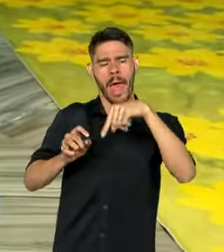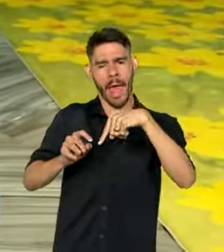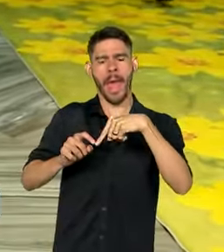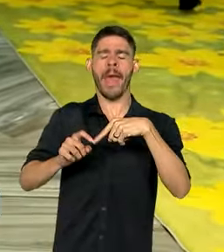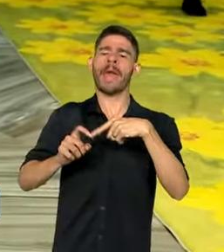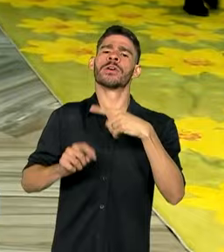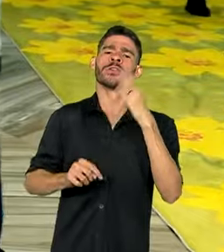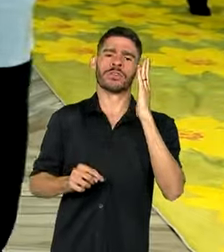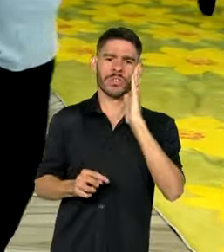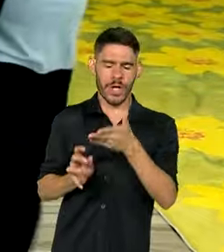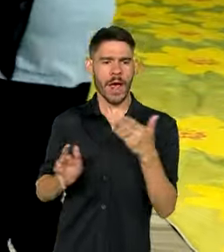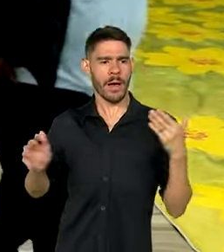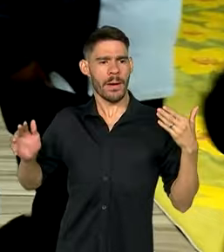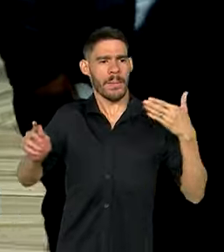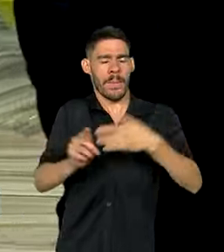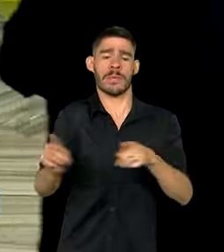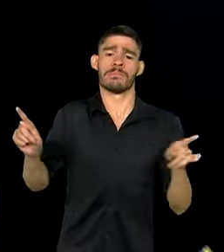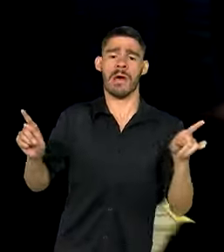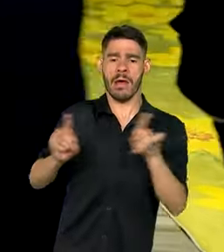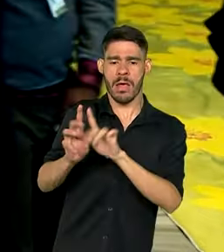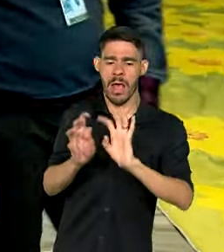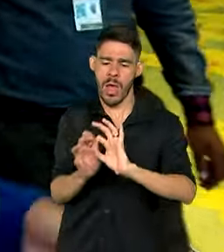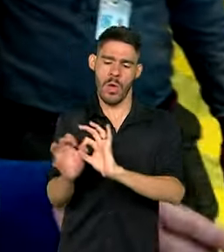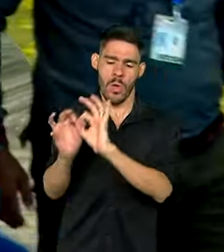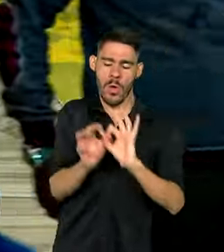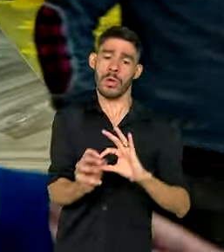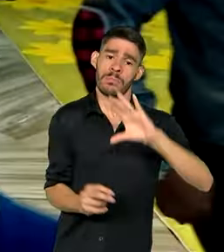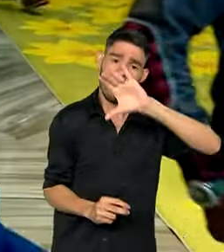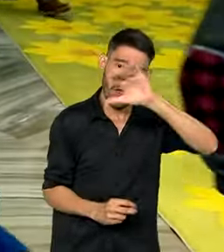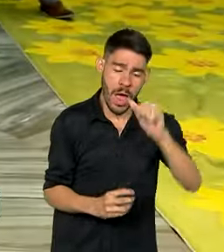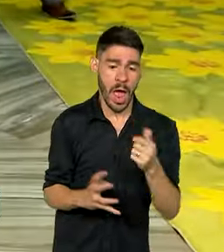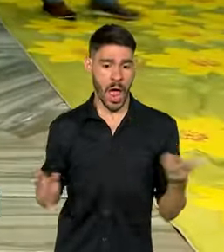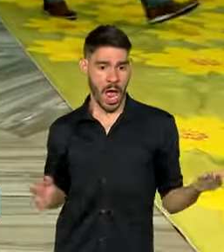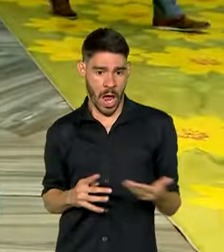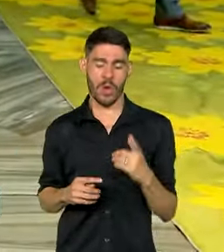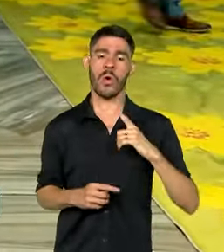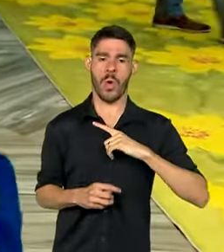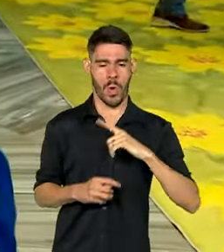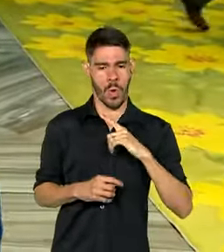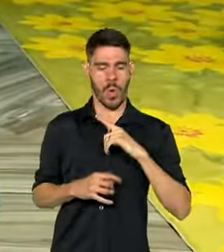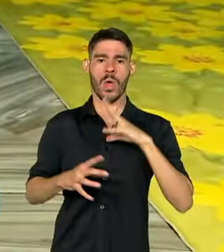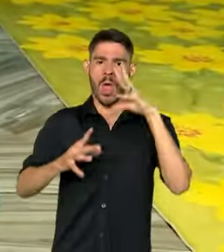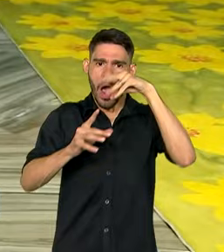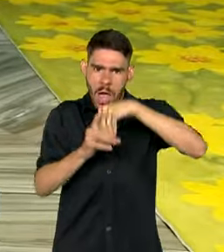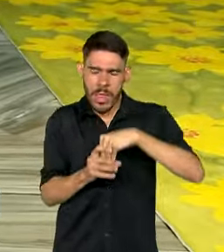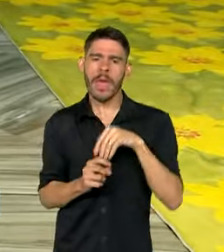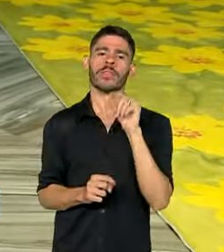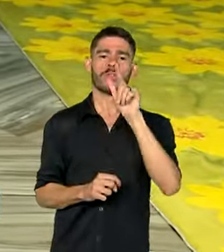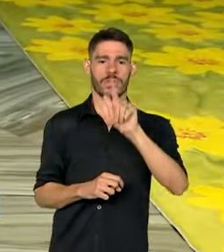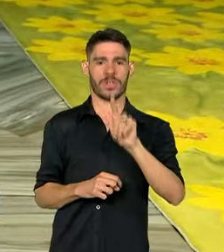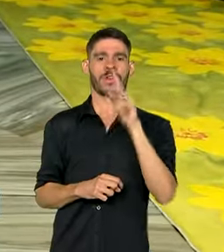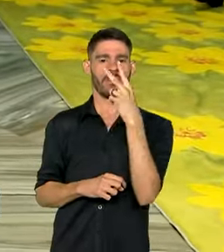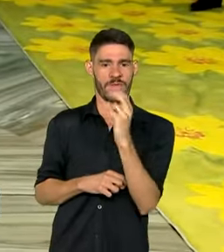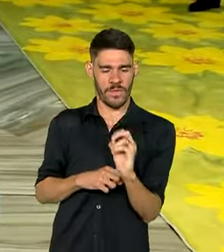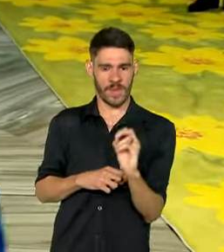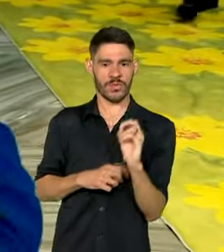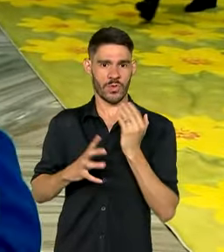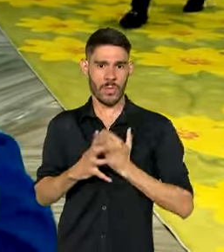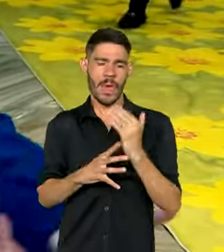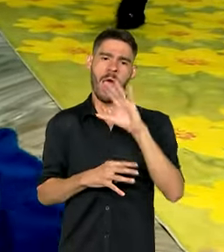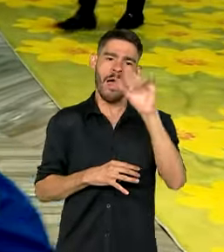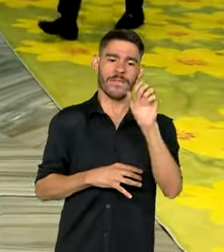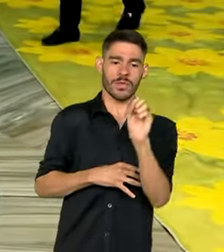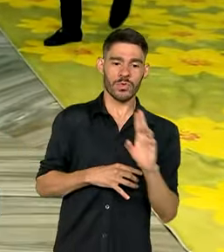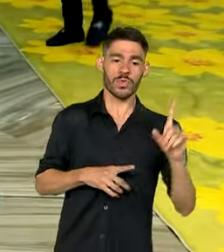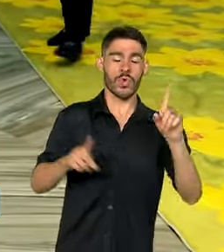a participação também da União Africana, que hoje tem assento no G20 a partir da África do Sul,